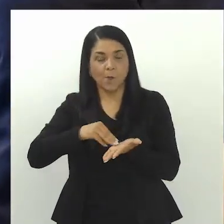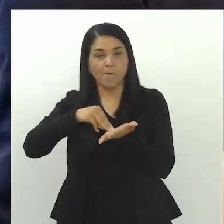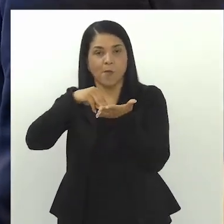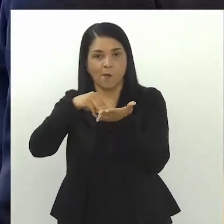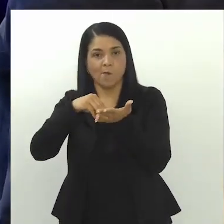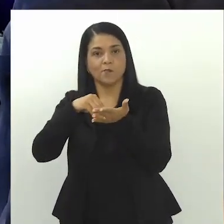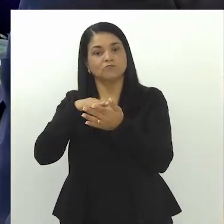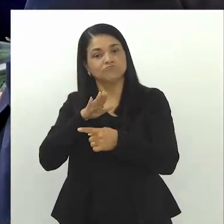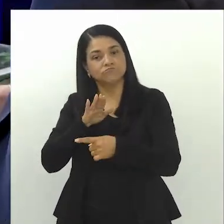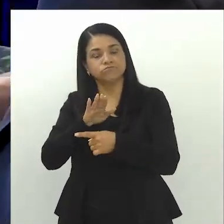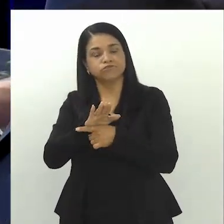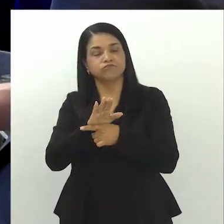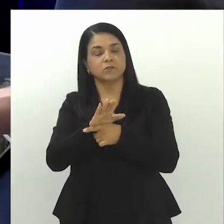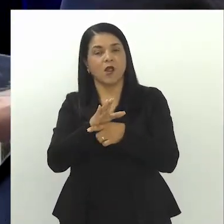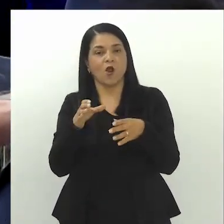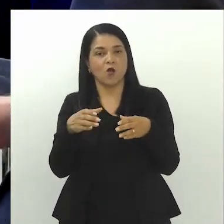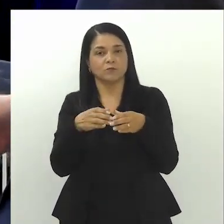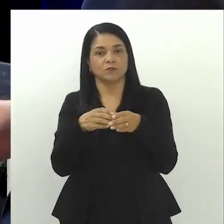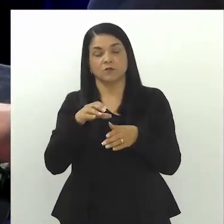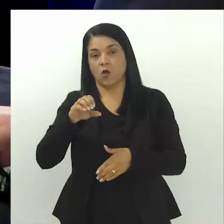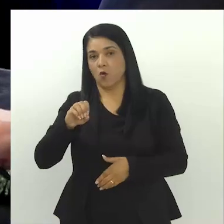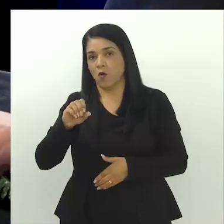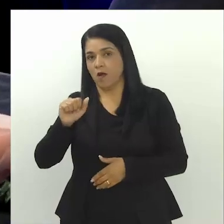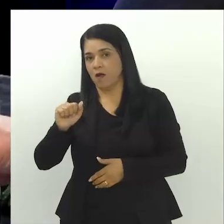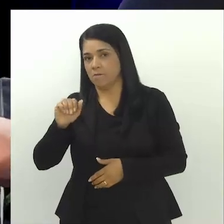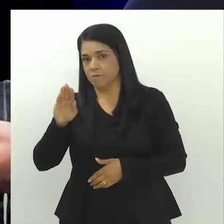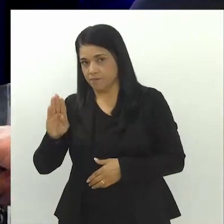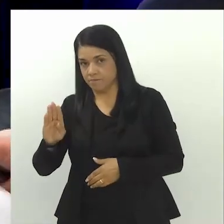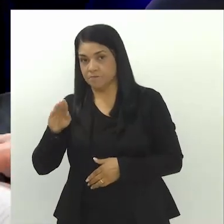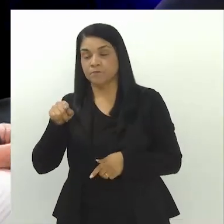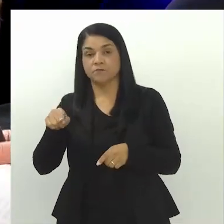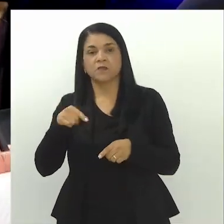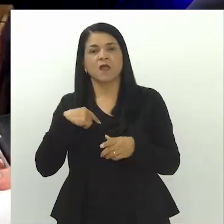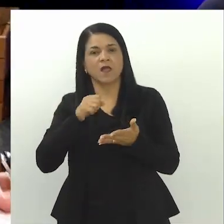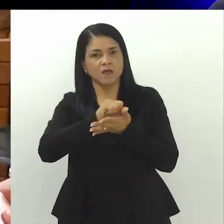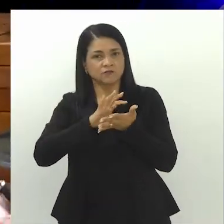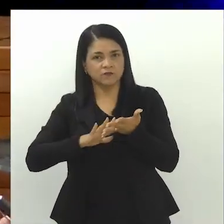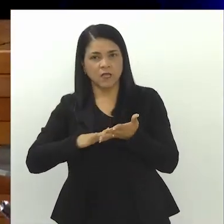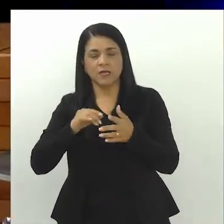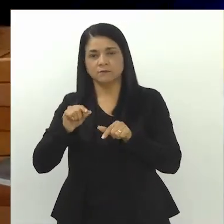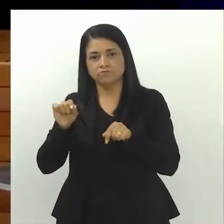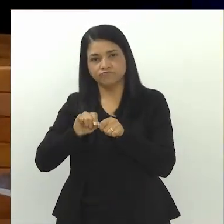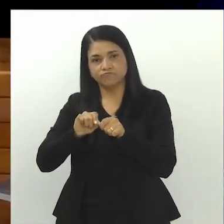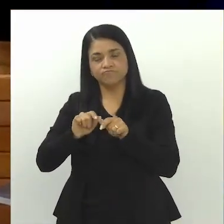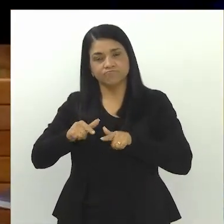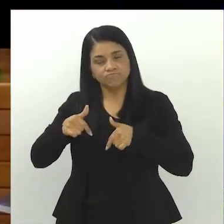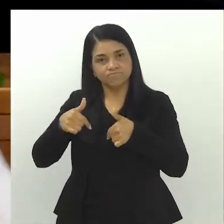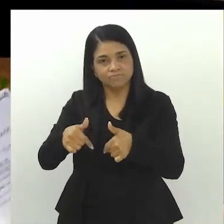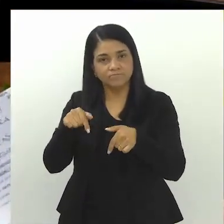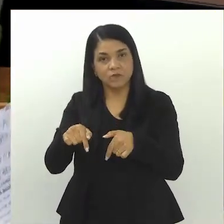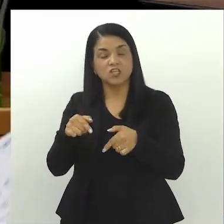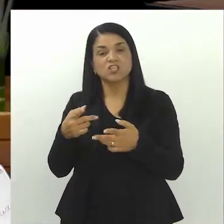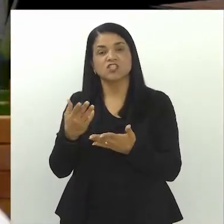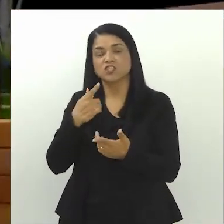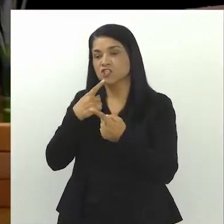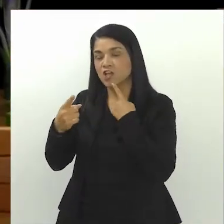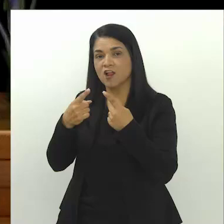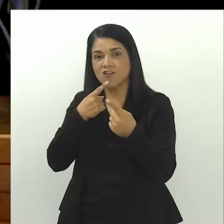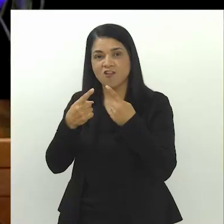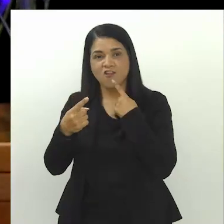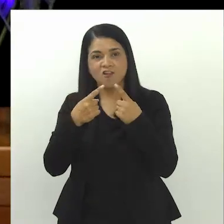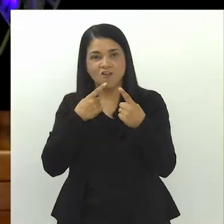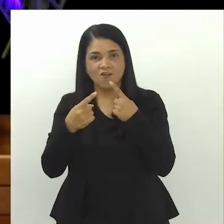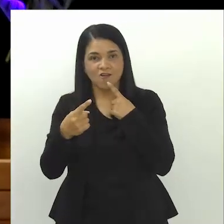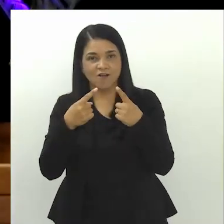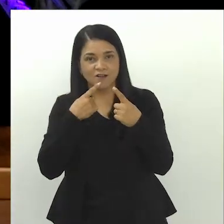membro colaborador da Comissão de Direito Internacional da OAB e realizamos uma atividade autogestionada que eu acredito